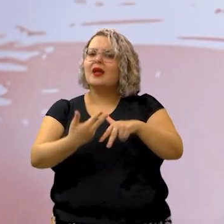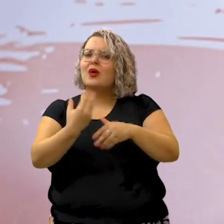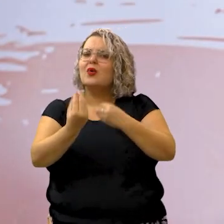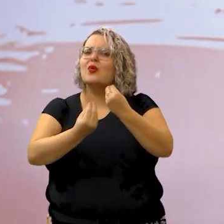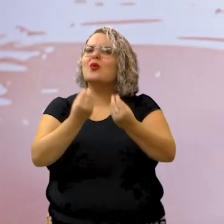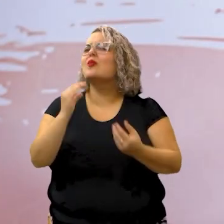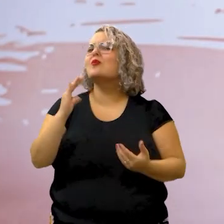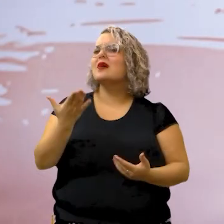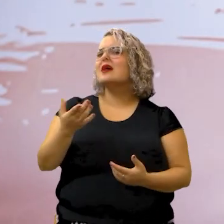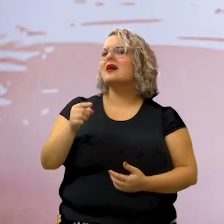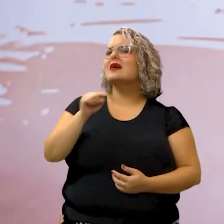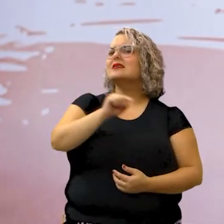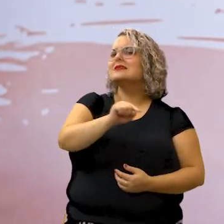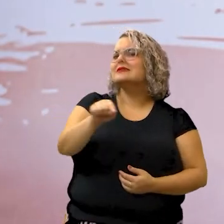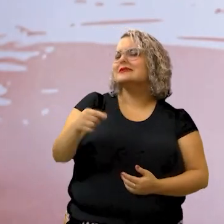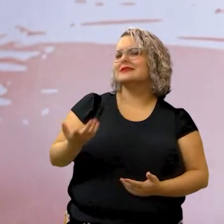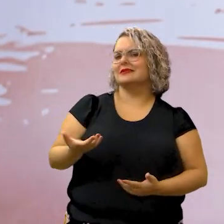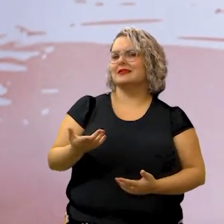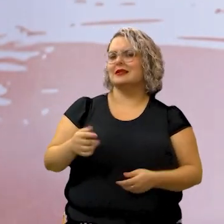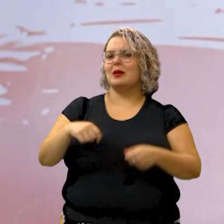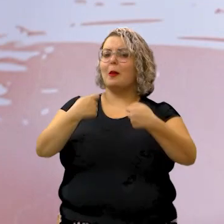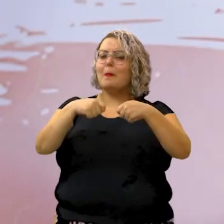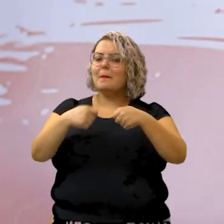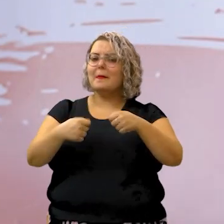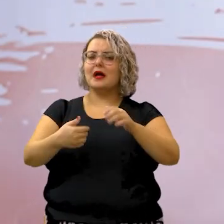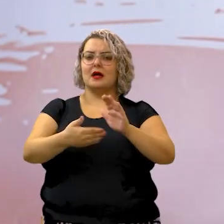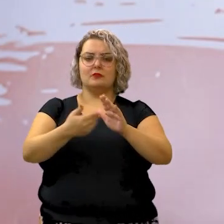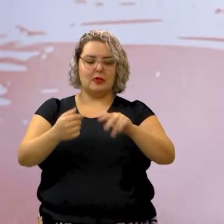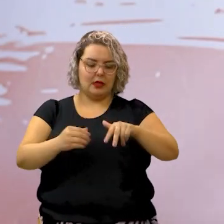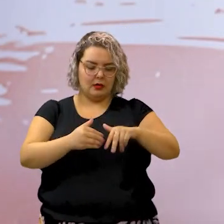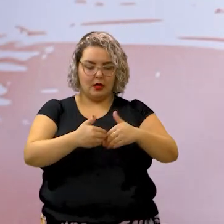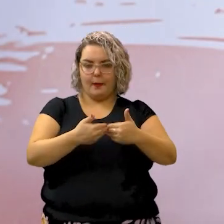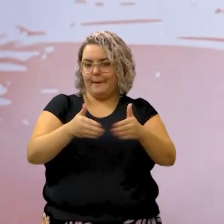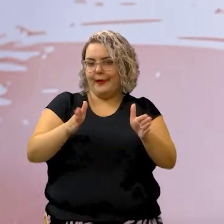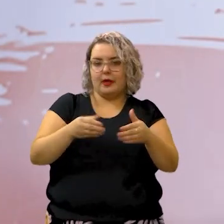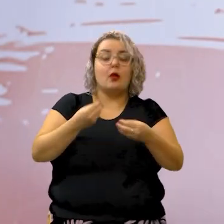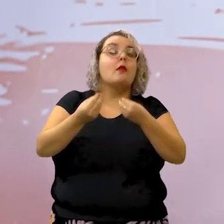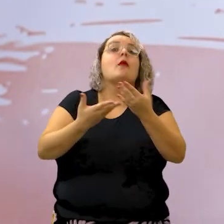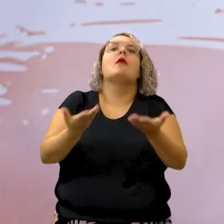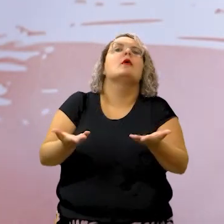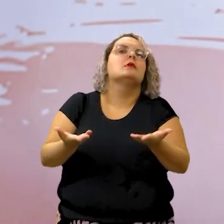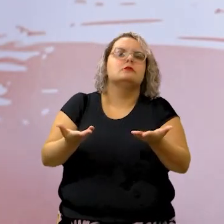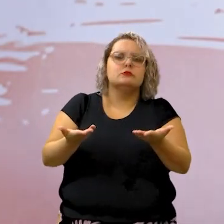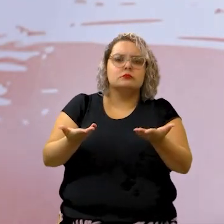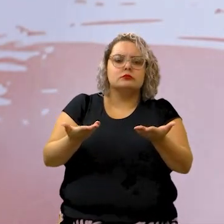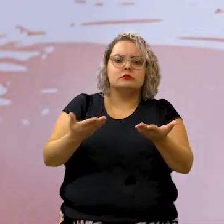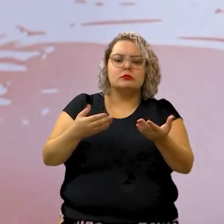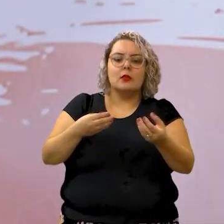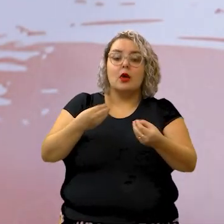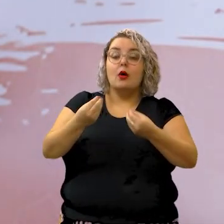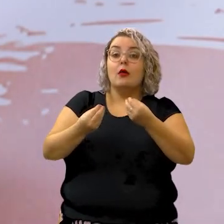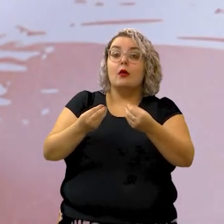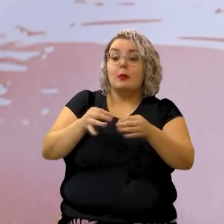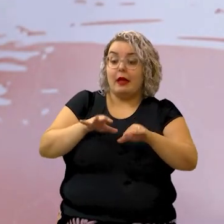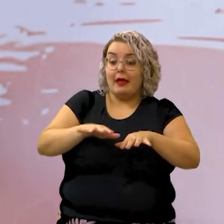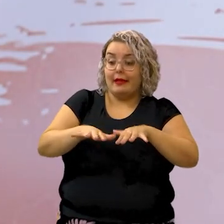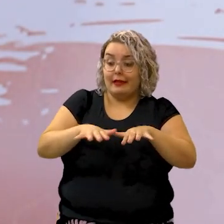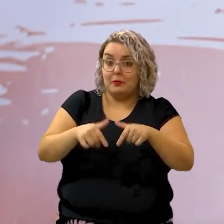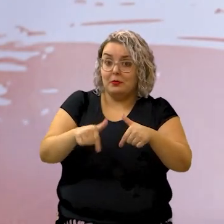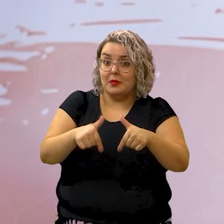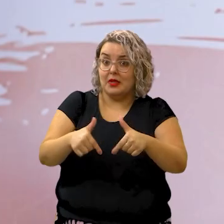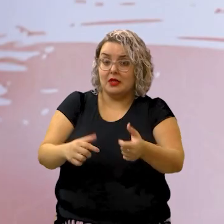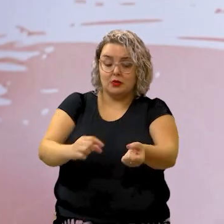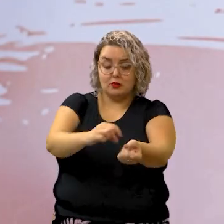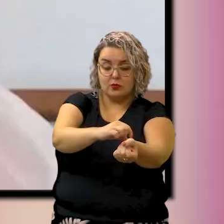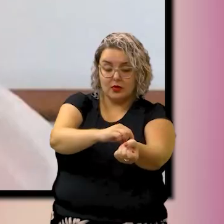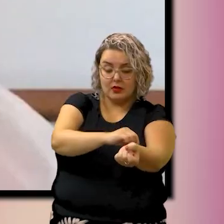A cirurgia, como que funciona nesses casos? Tem que tirar, tem que abrir o paciente? Como que é mexer numa